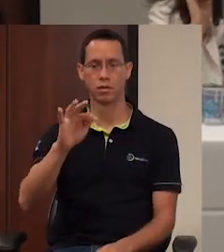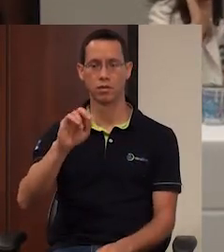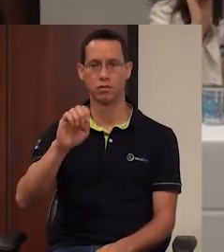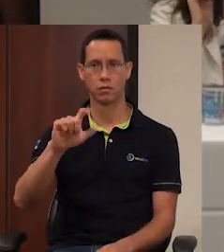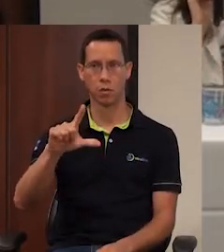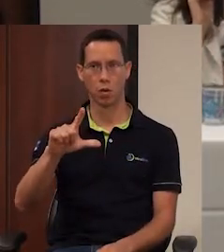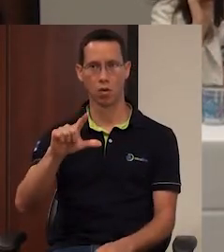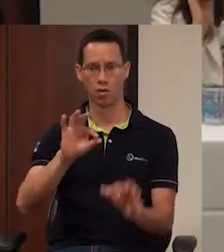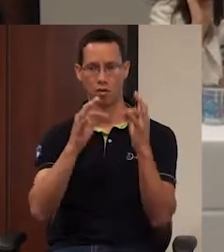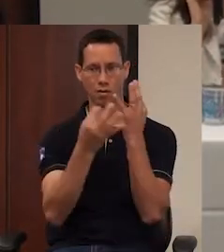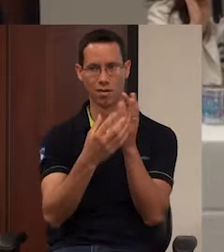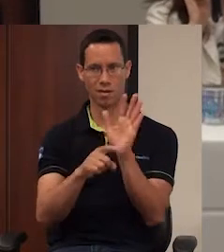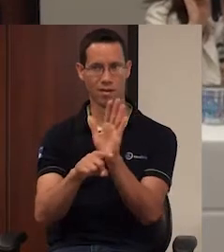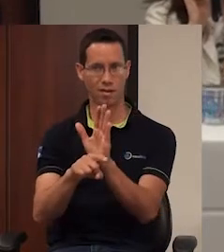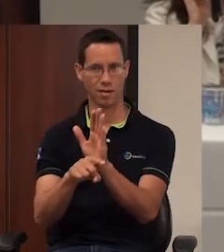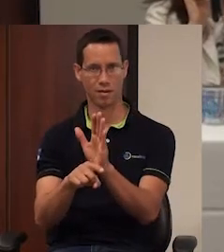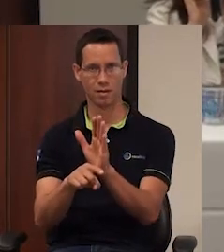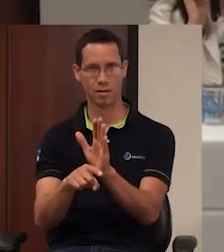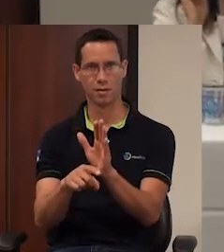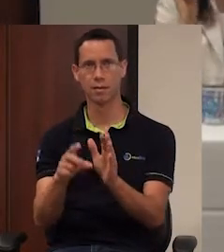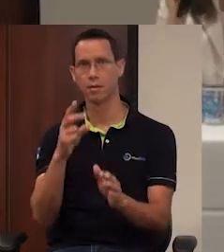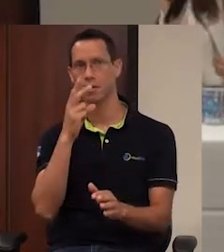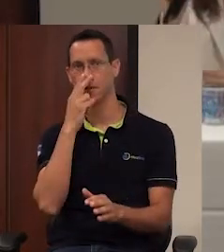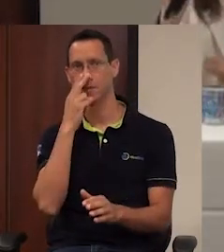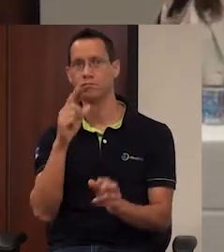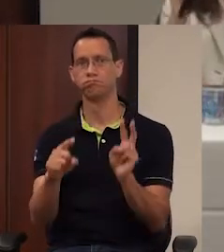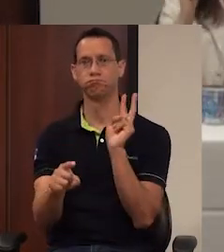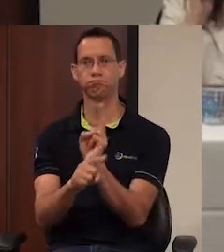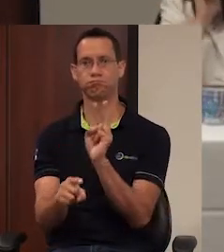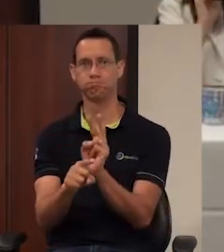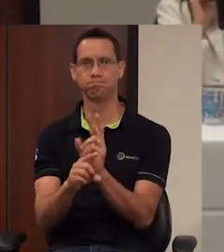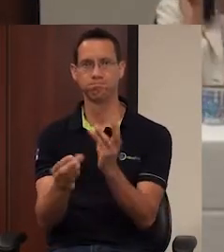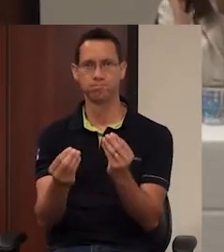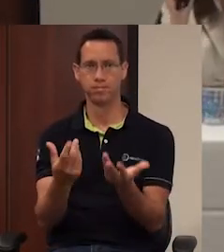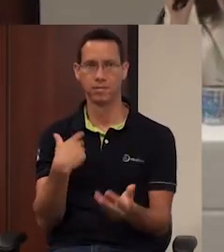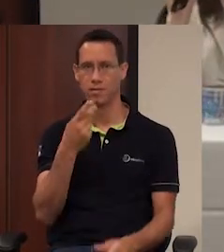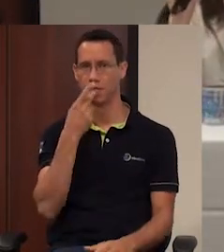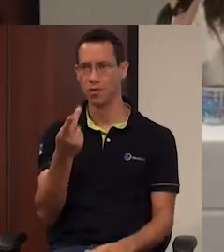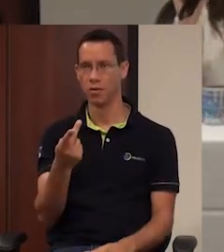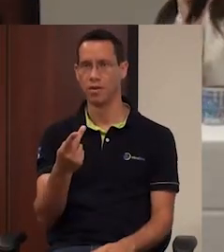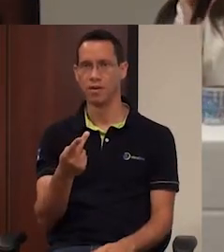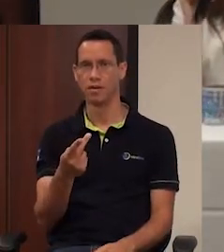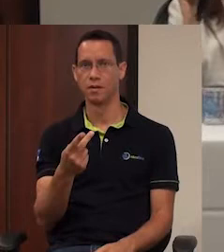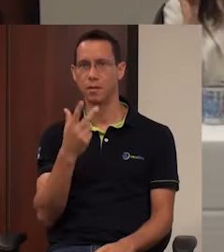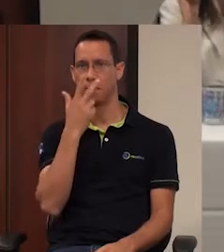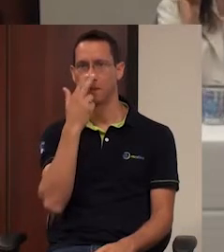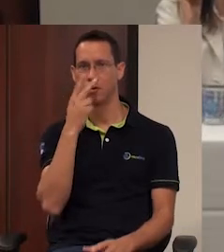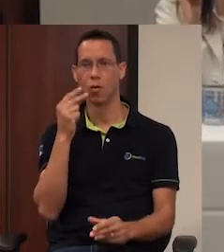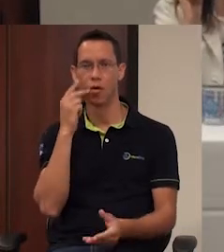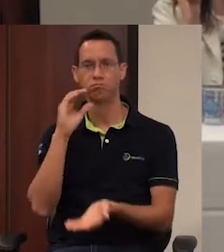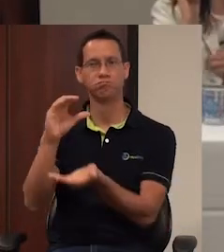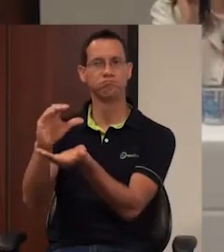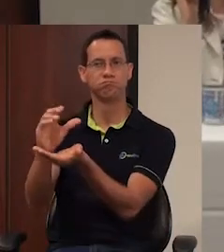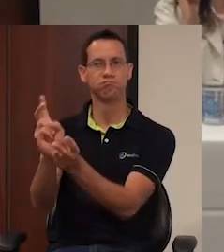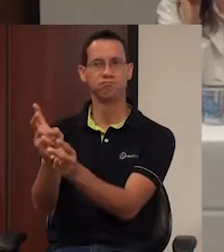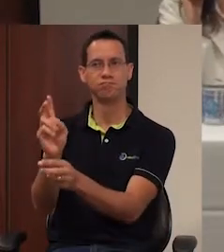última análise, acaba sendo um mecanismo de superproteção. A doutora Sandra falou um pouco dessa coisa, né, que eles são bibelosos. É um pouco isso.